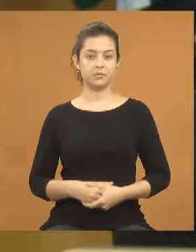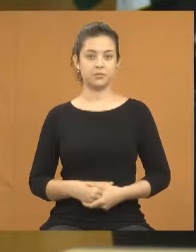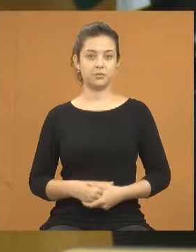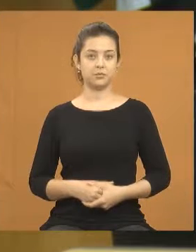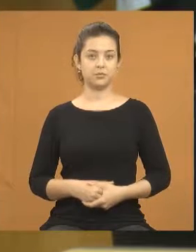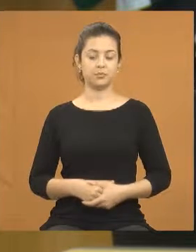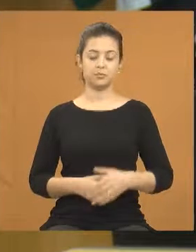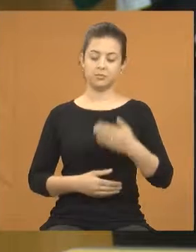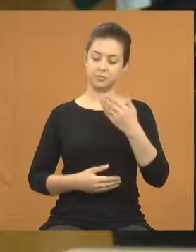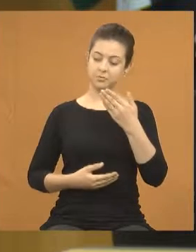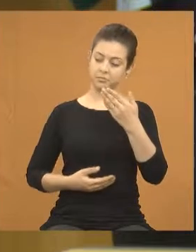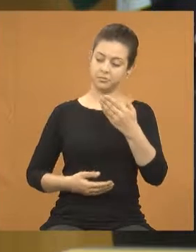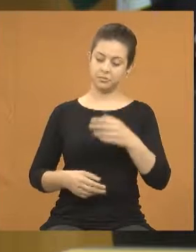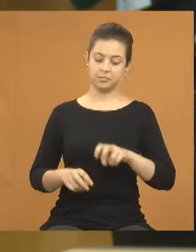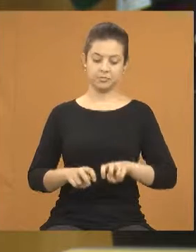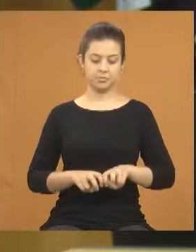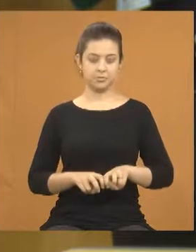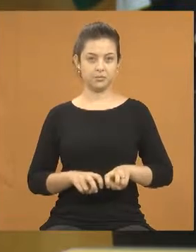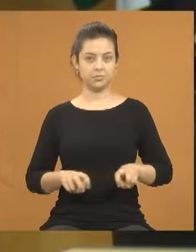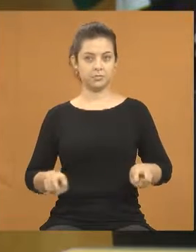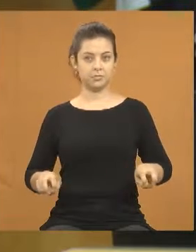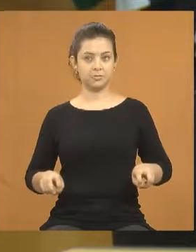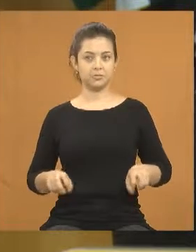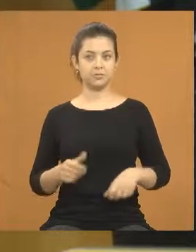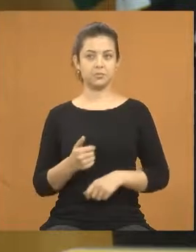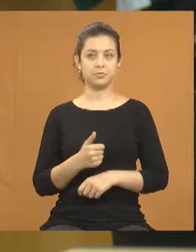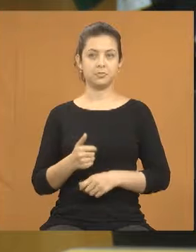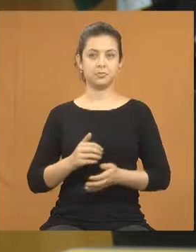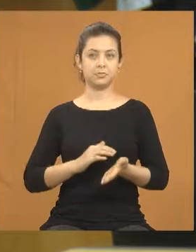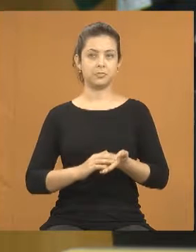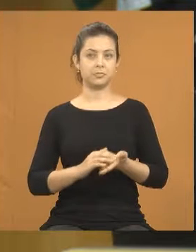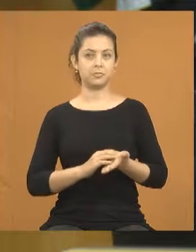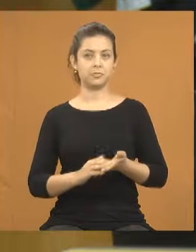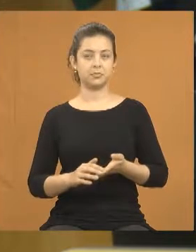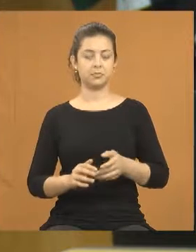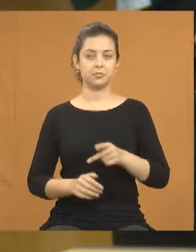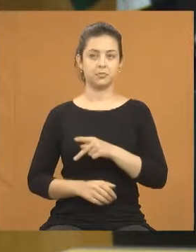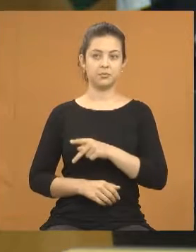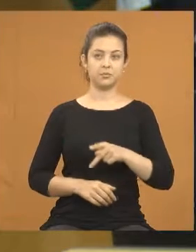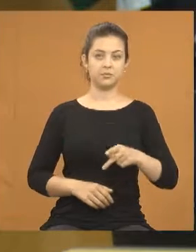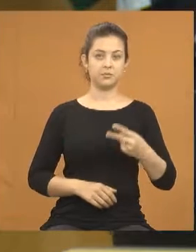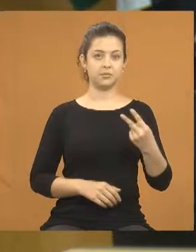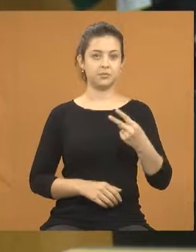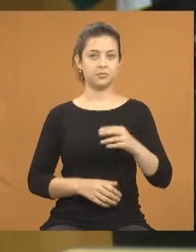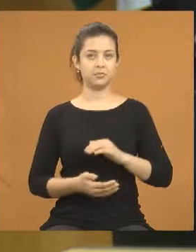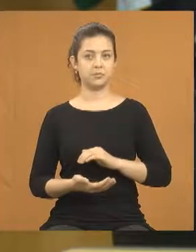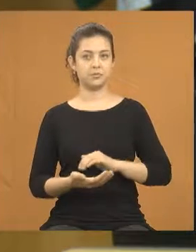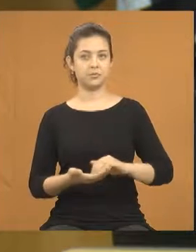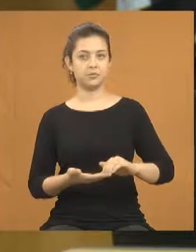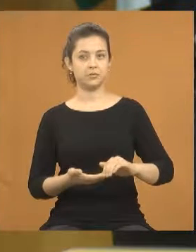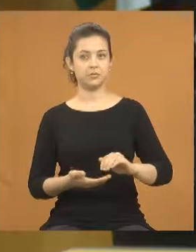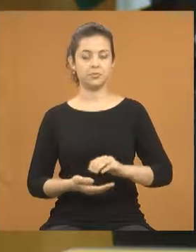Queria cumprimentar aqui a mesa, primeiro secretário, senhorita presidente, segundo secretário,